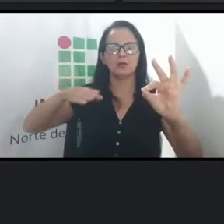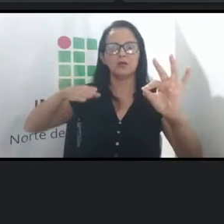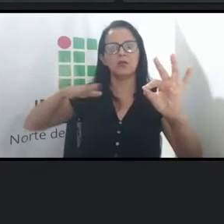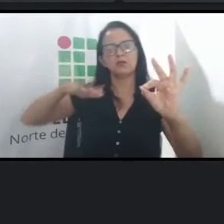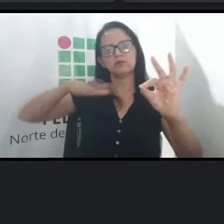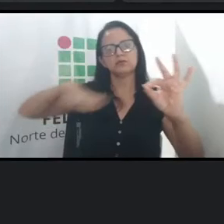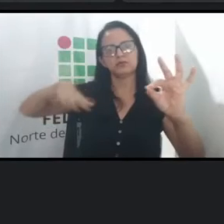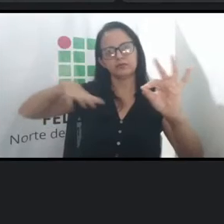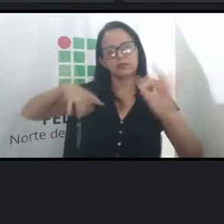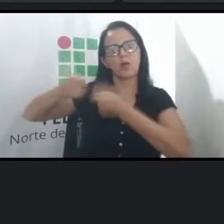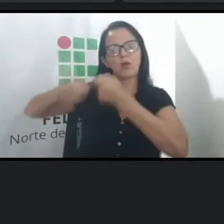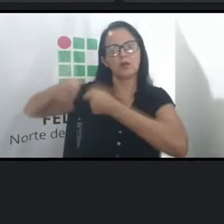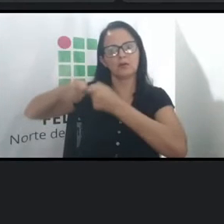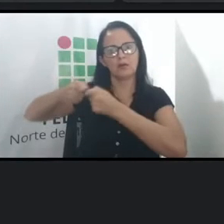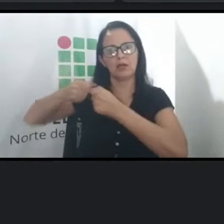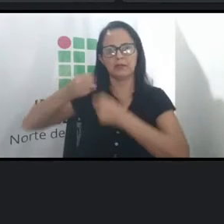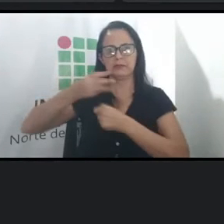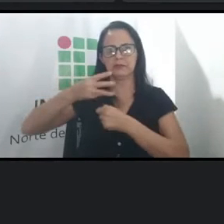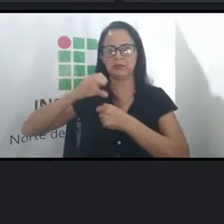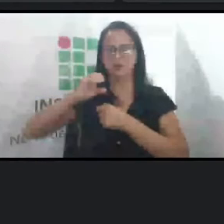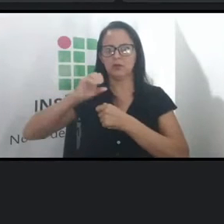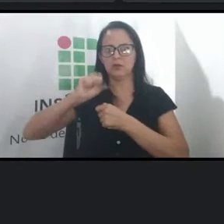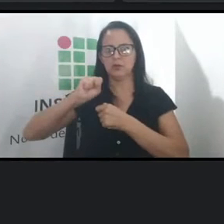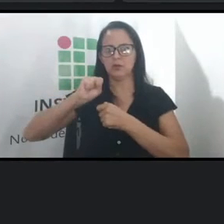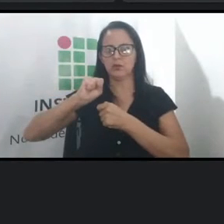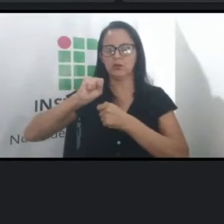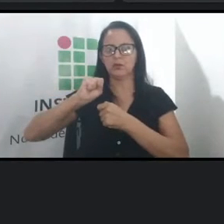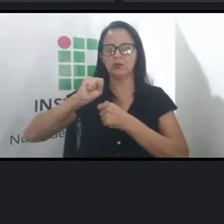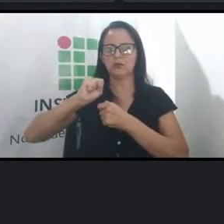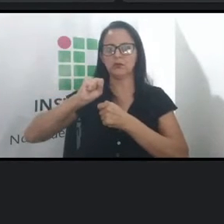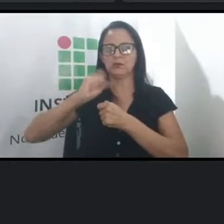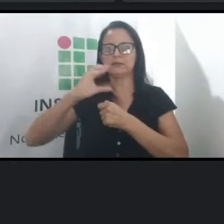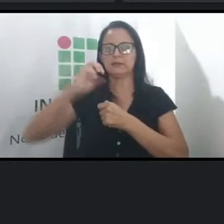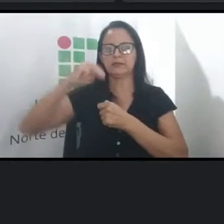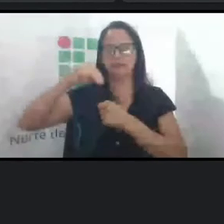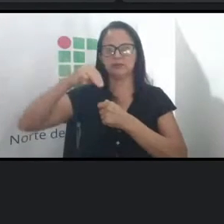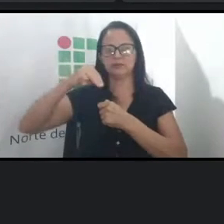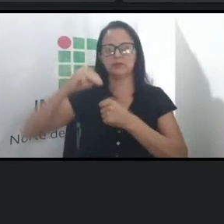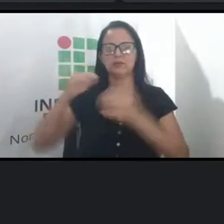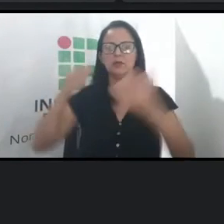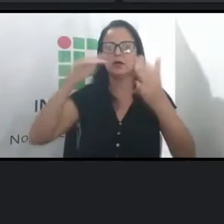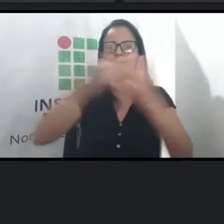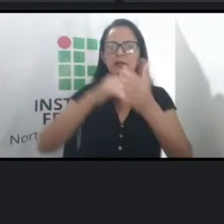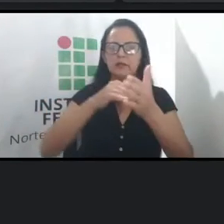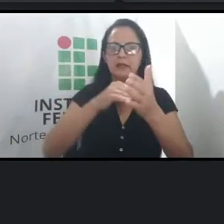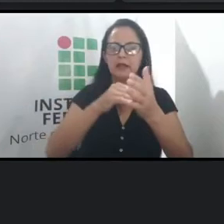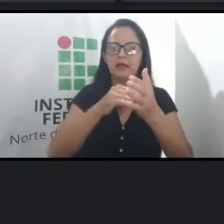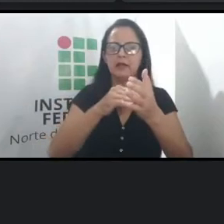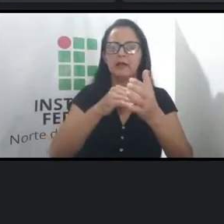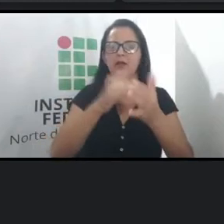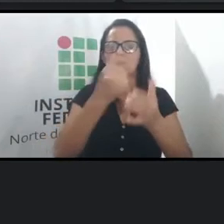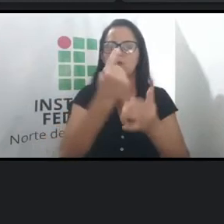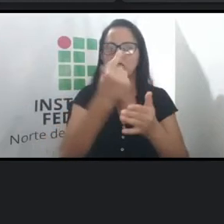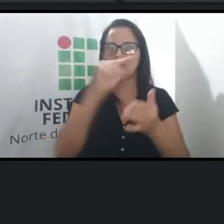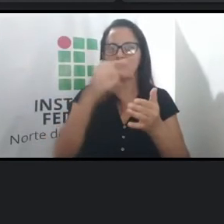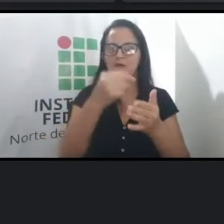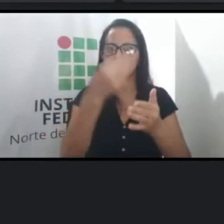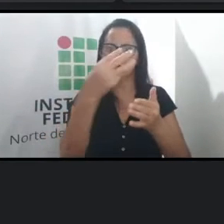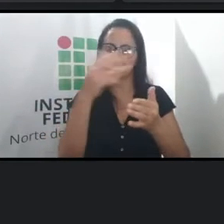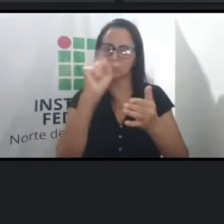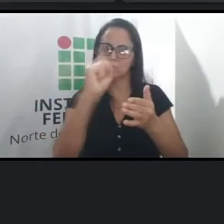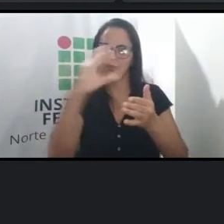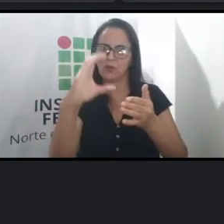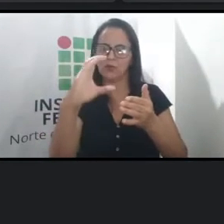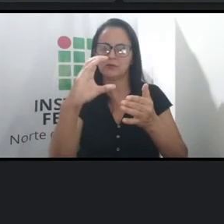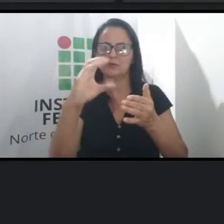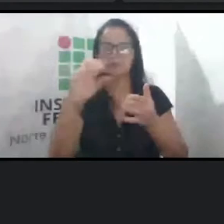De 38 centímetros até 1,38, ou seja, mais 1 metro, eu estaria na zona controlada. É onde vai estar as pessoas,